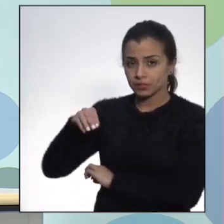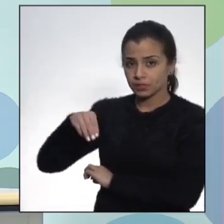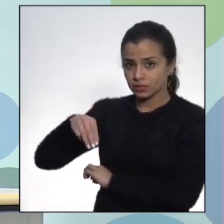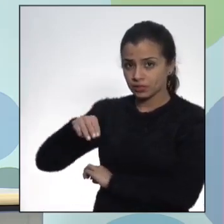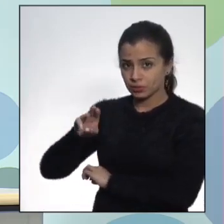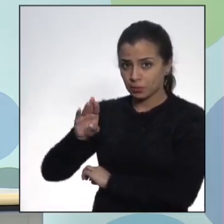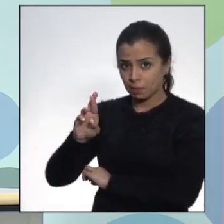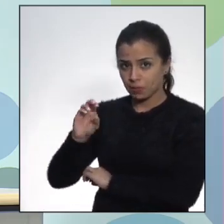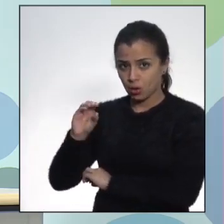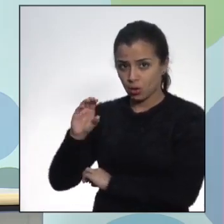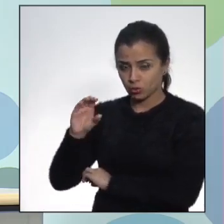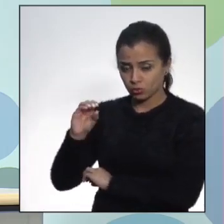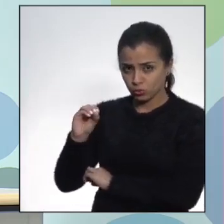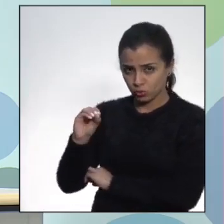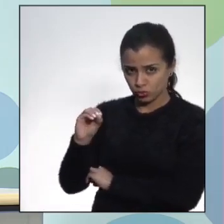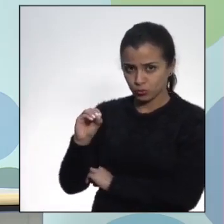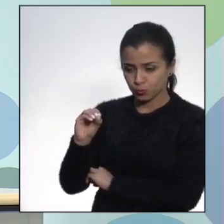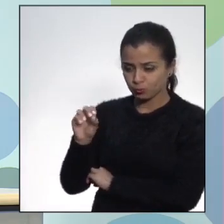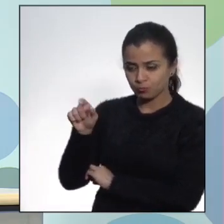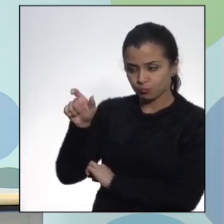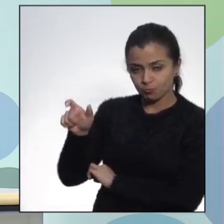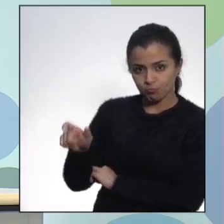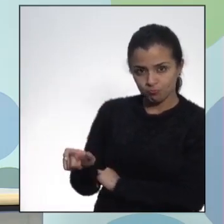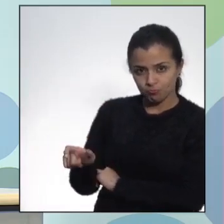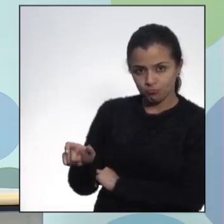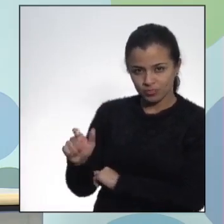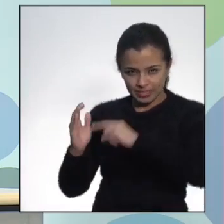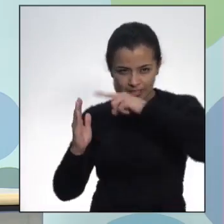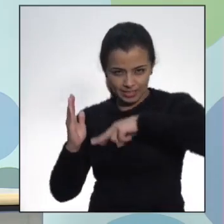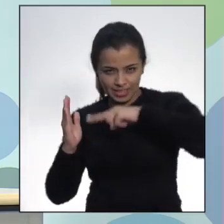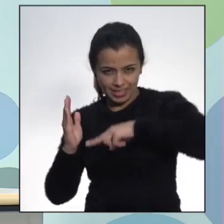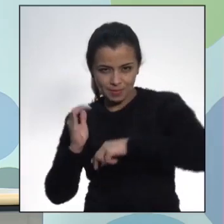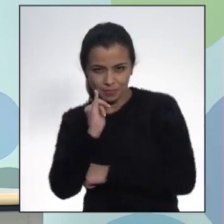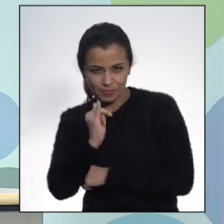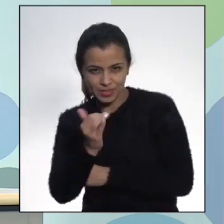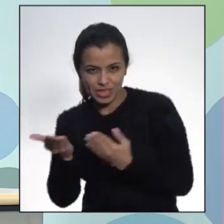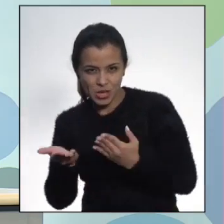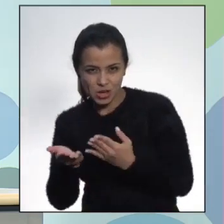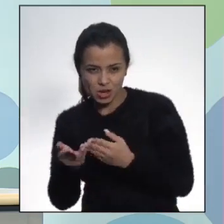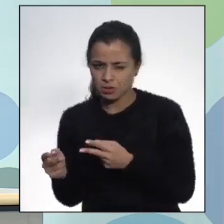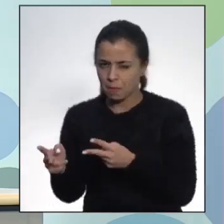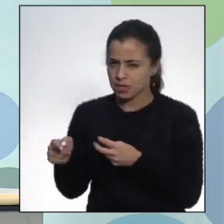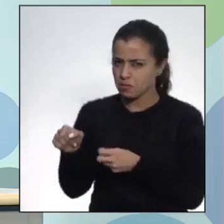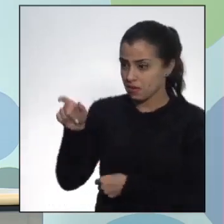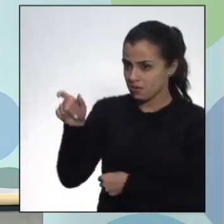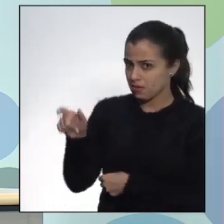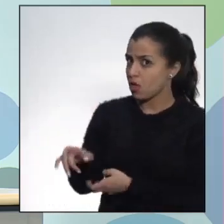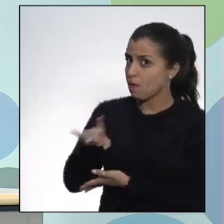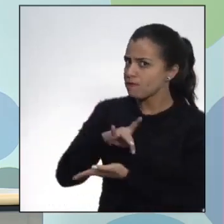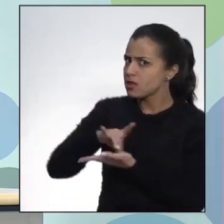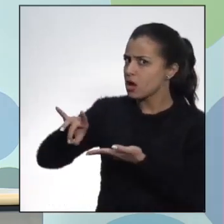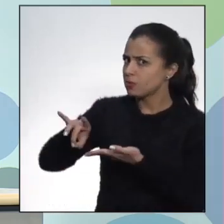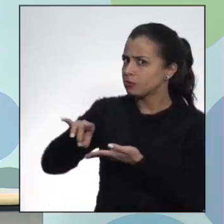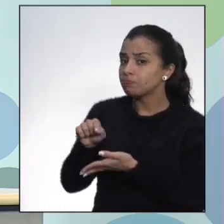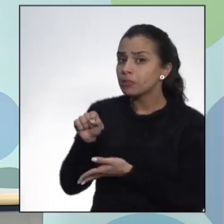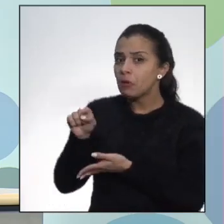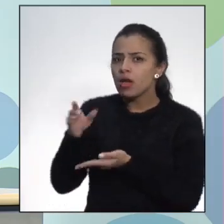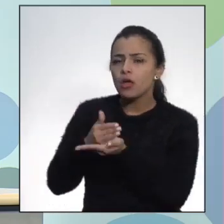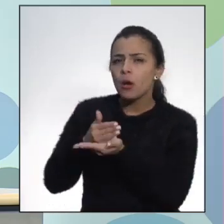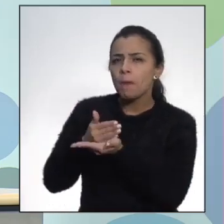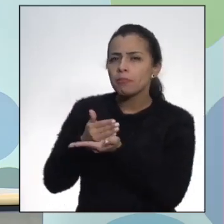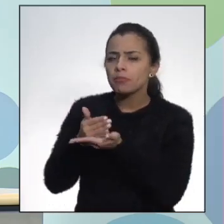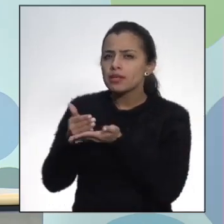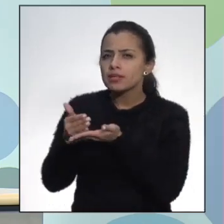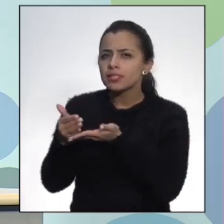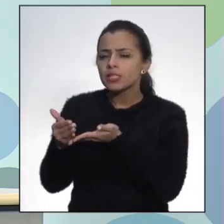o monólogo, né, o texto que eu li agora há pouco, ele é o grande vilão, deu para perceber pela leitura, né? Então ele começa a